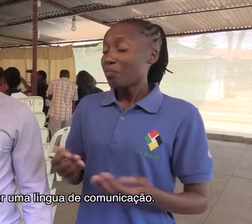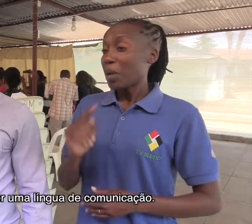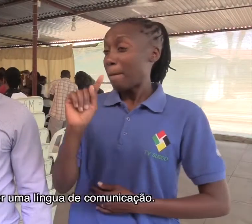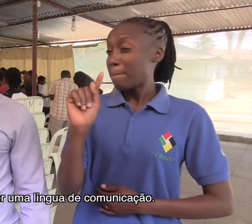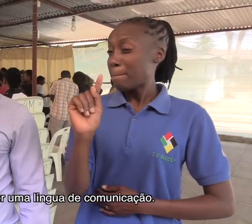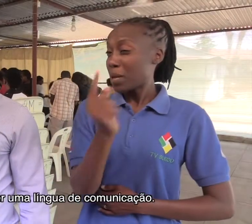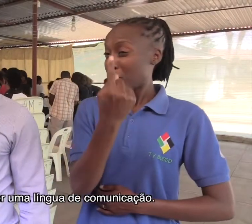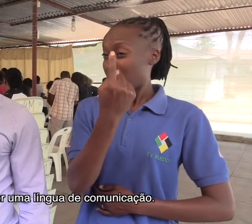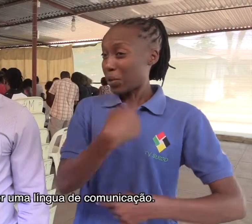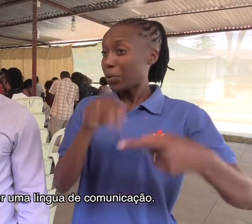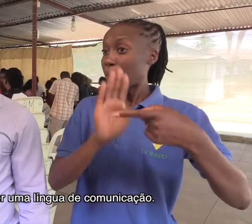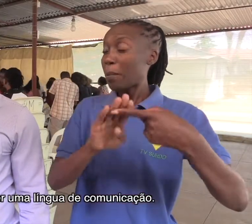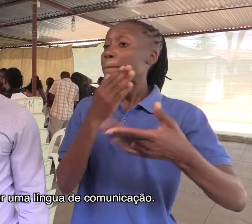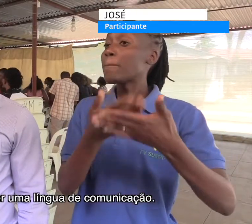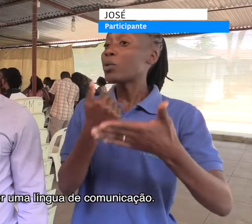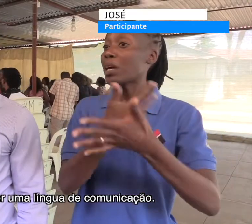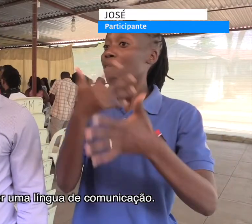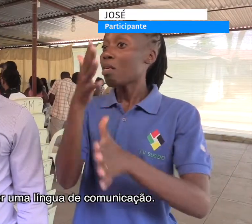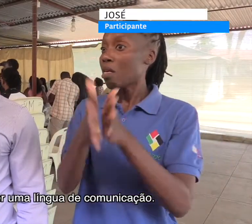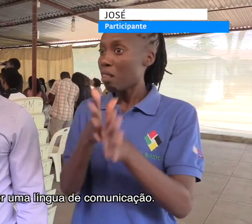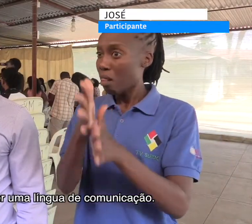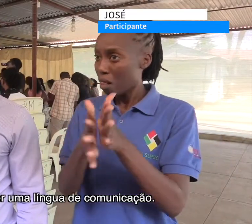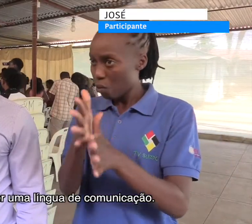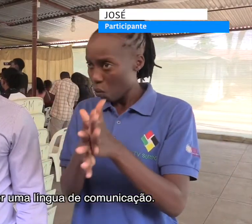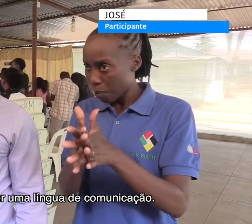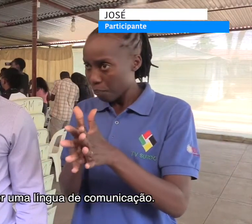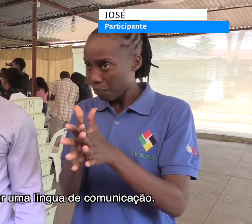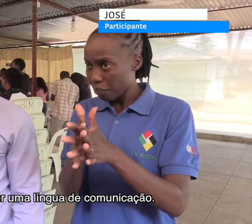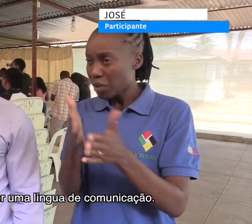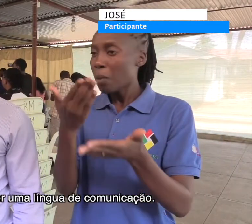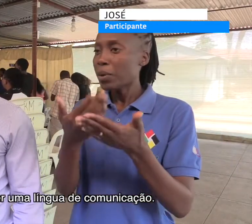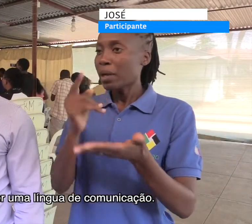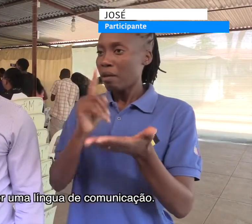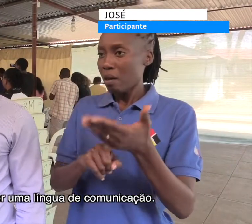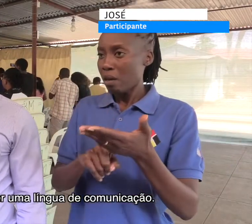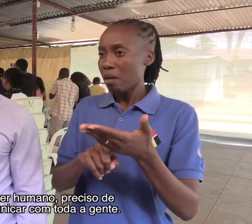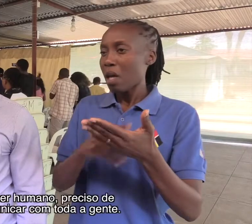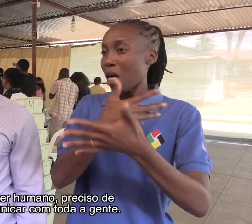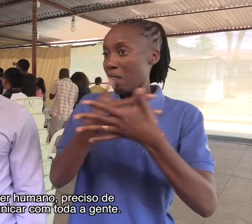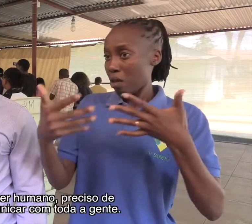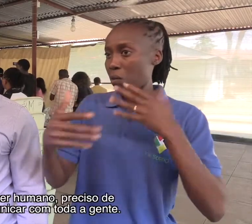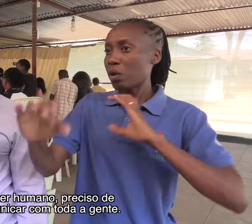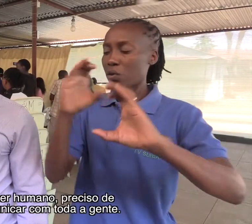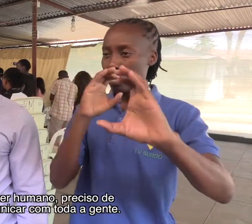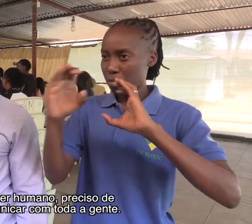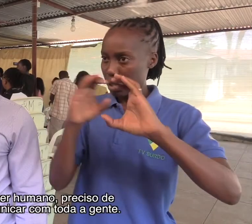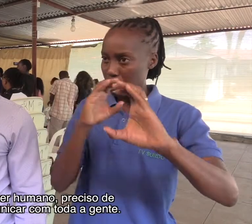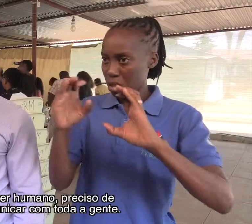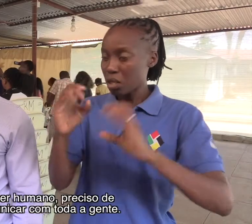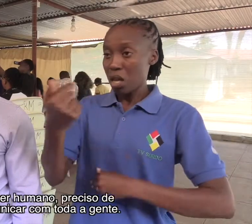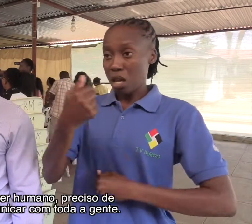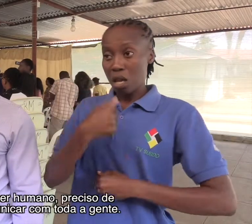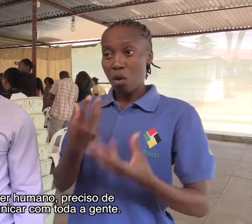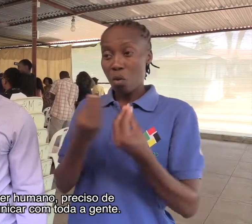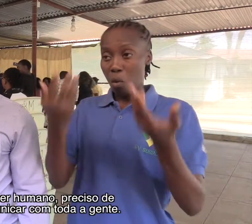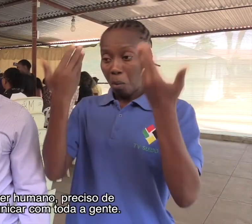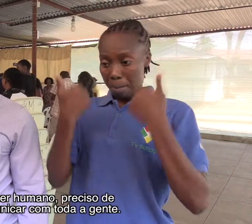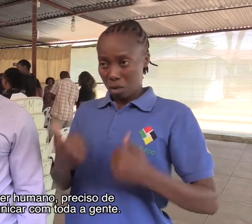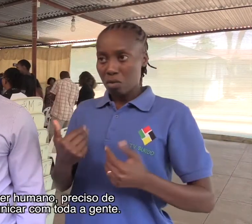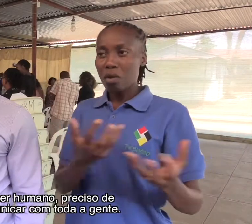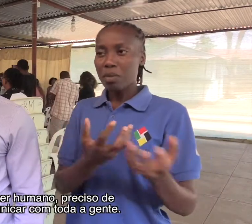Primeiro, por ser uma língua, porque eu sei que é uma língua de comunicação. E eu, como um ser humano, preciso de